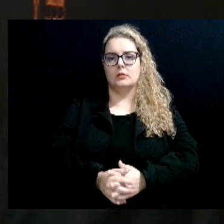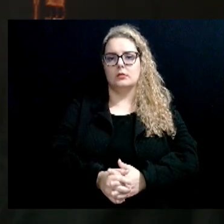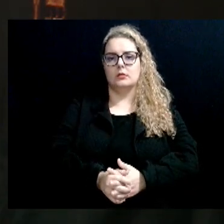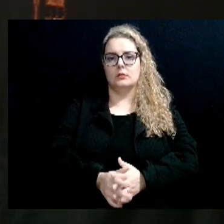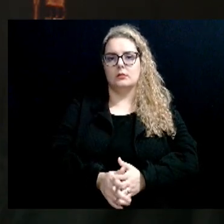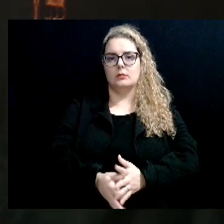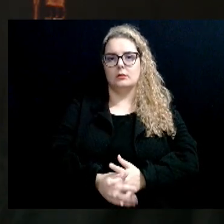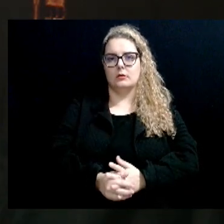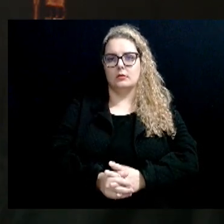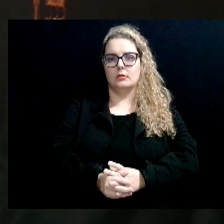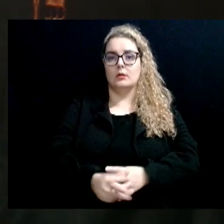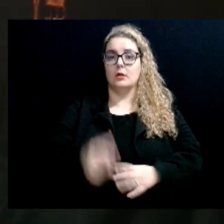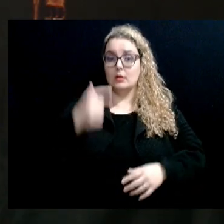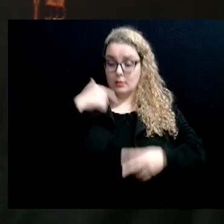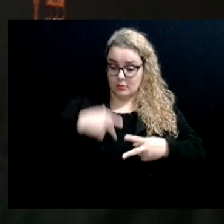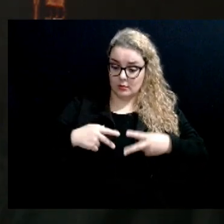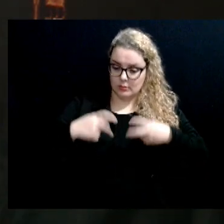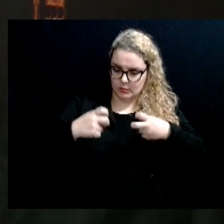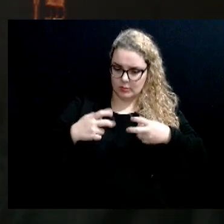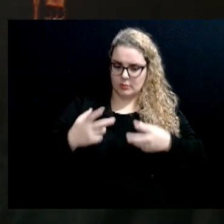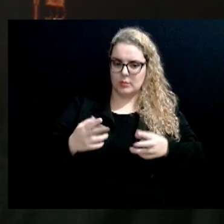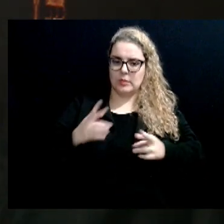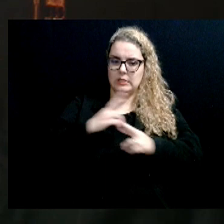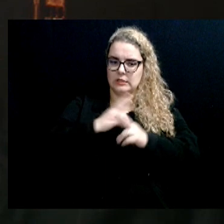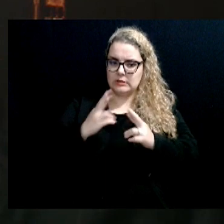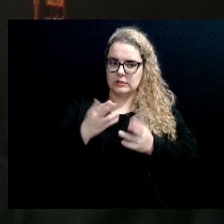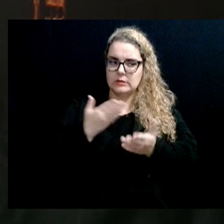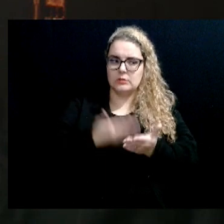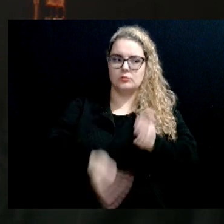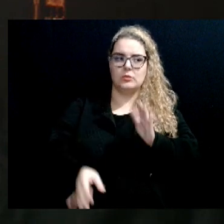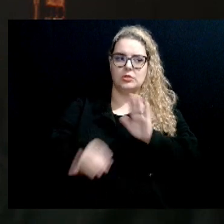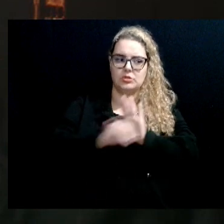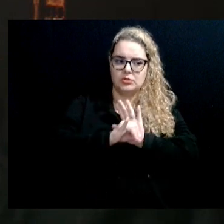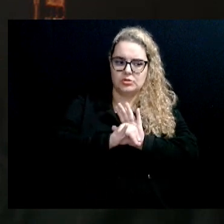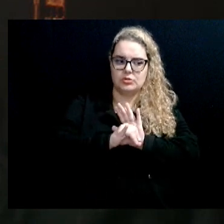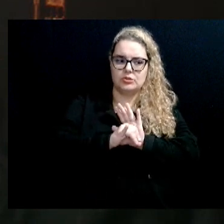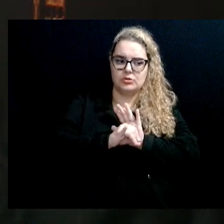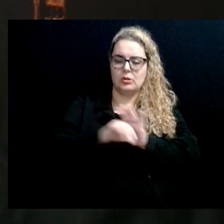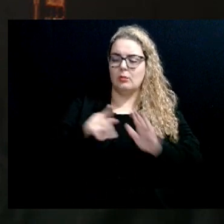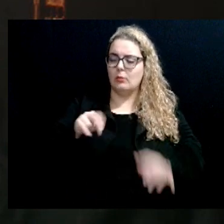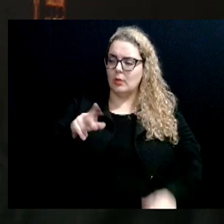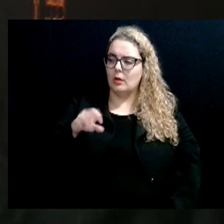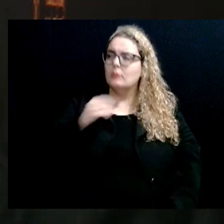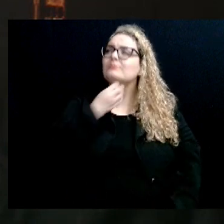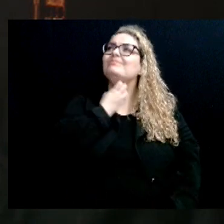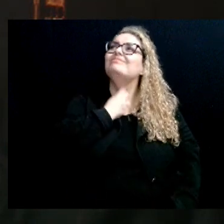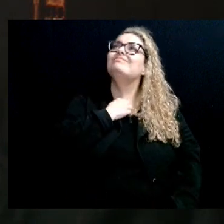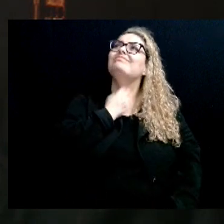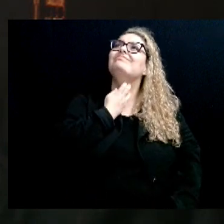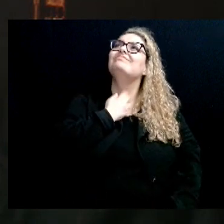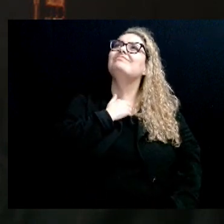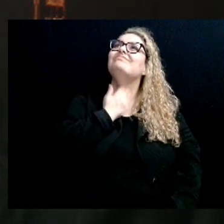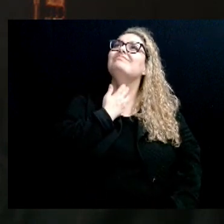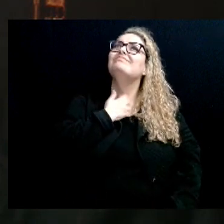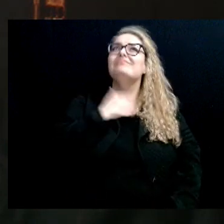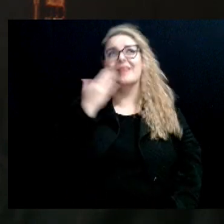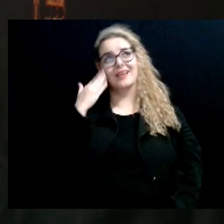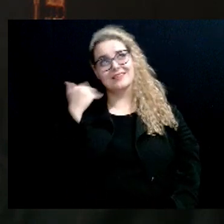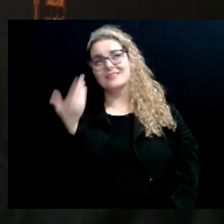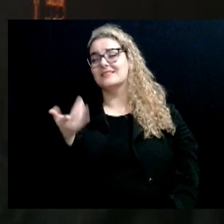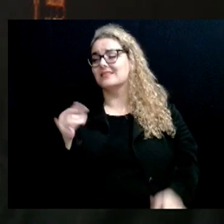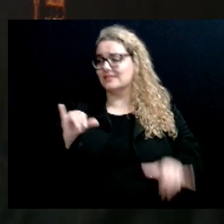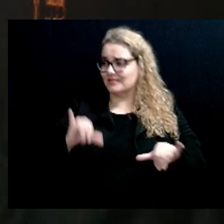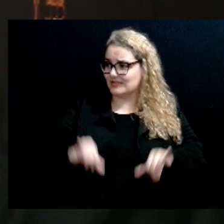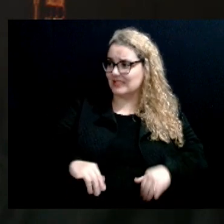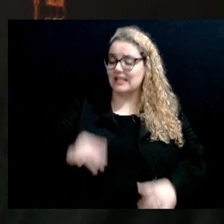está nesse relacionamento de perda de identidade, Paulo, ela sabe que ela está sofrendo, ela tenta, mas